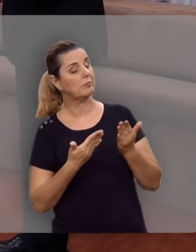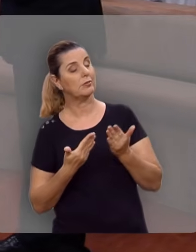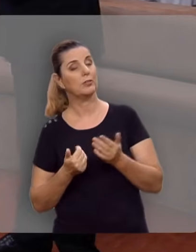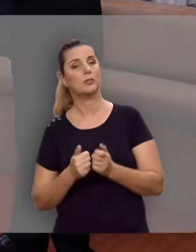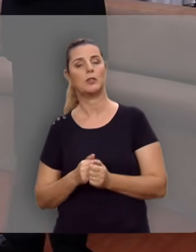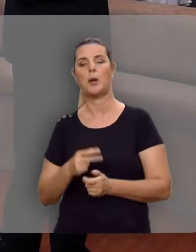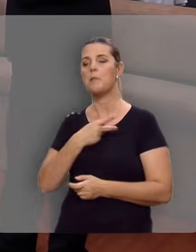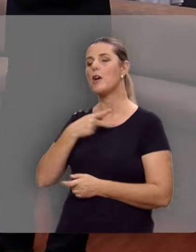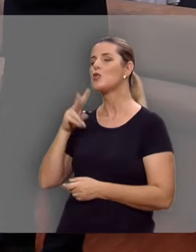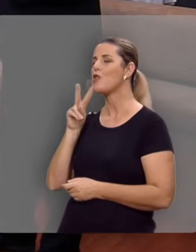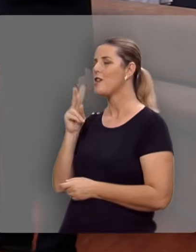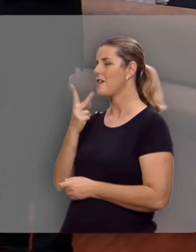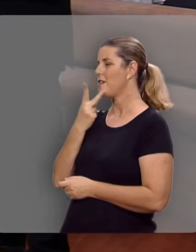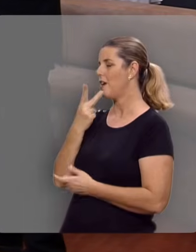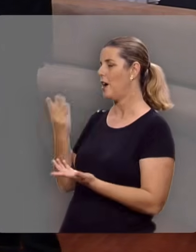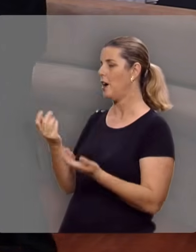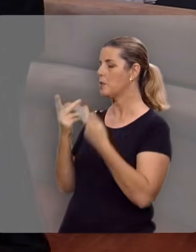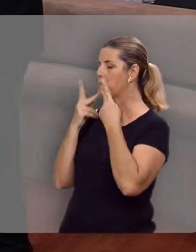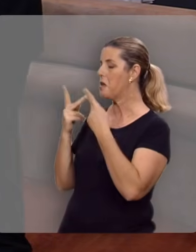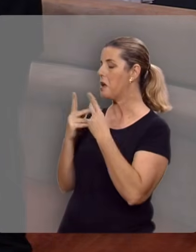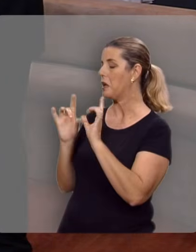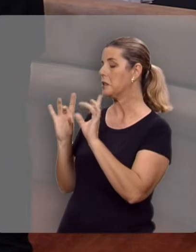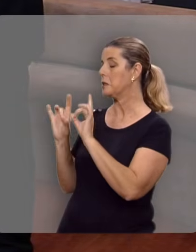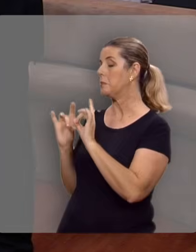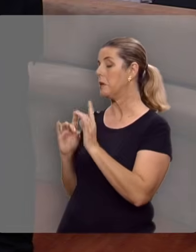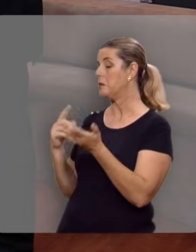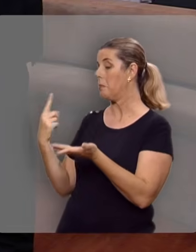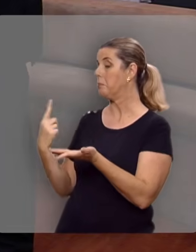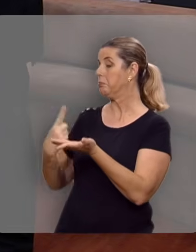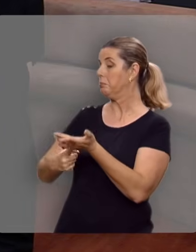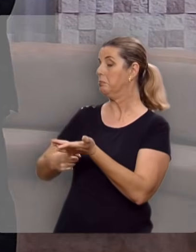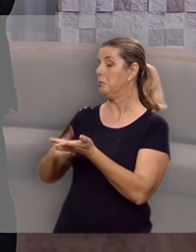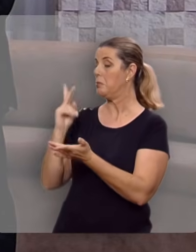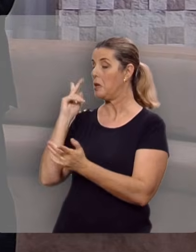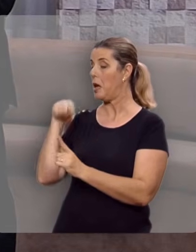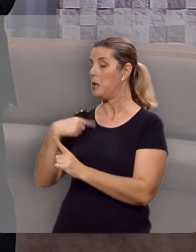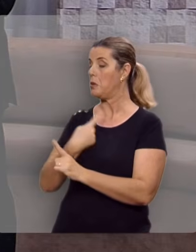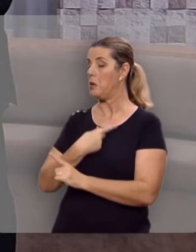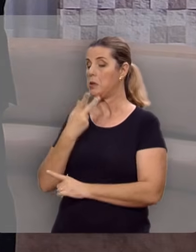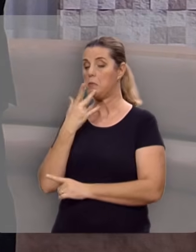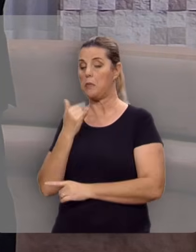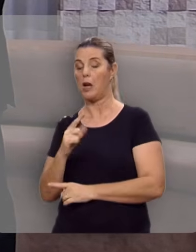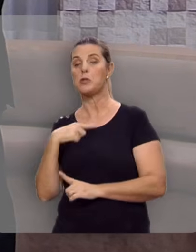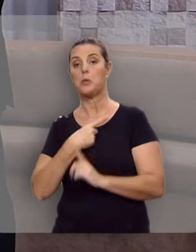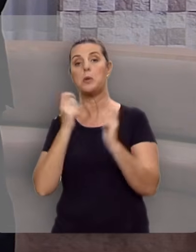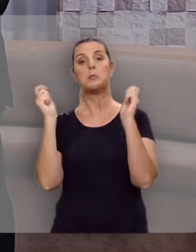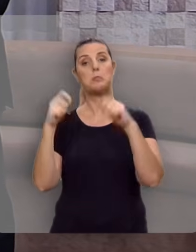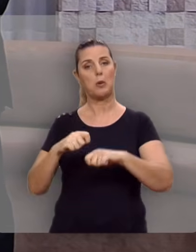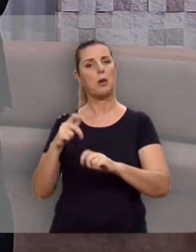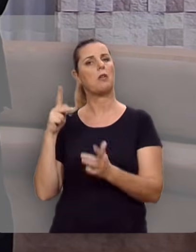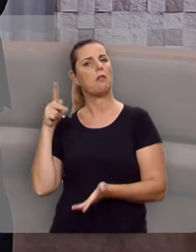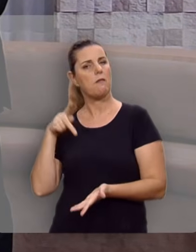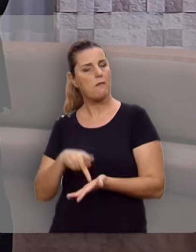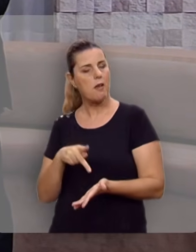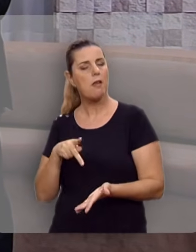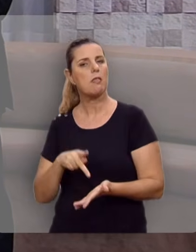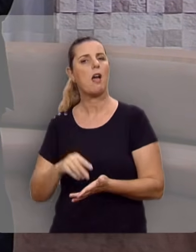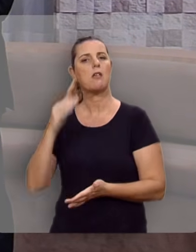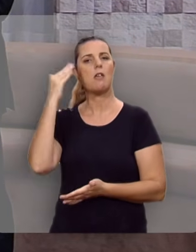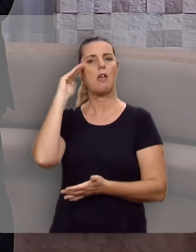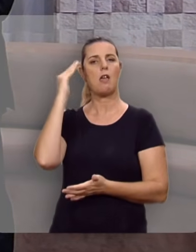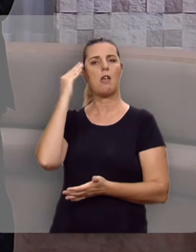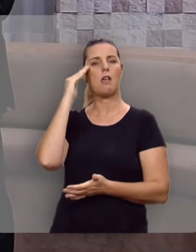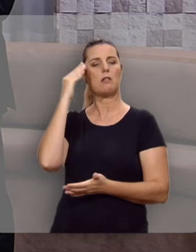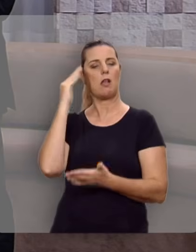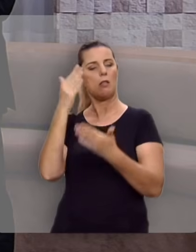vez aqui. Pastor Hernandes, que mensagem desafiadora para nós pais, né? Que possamos de fato entender